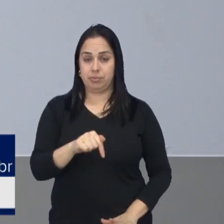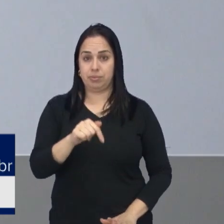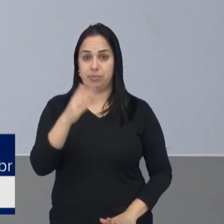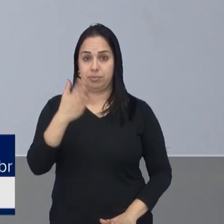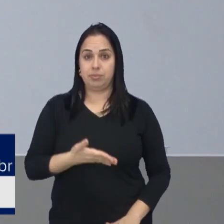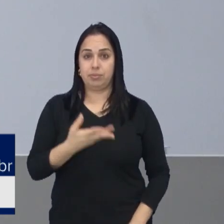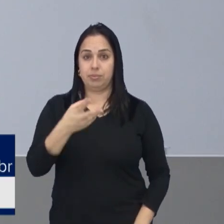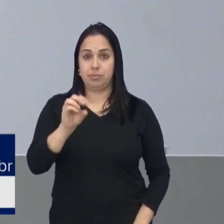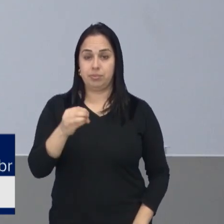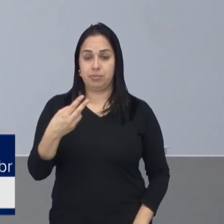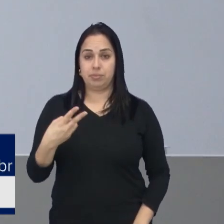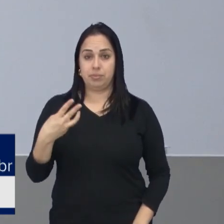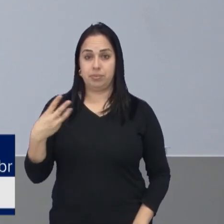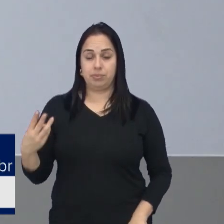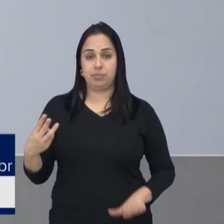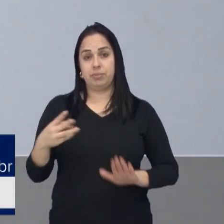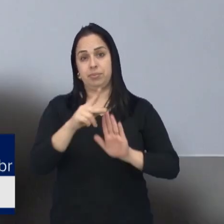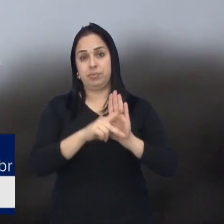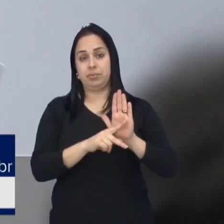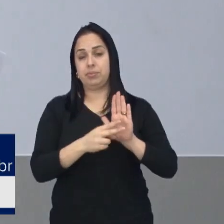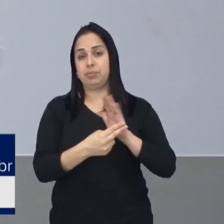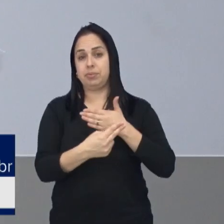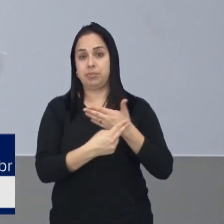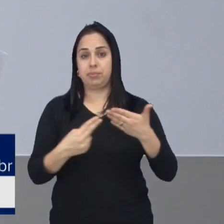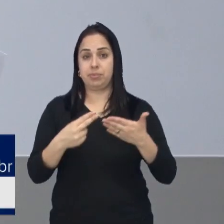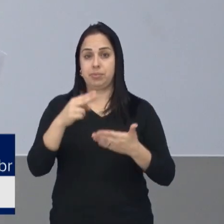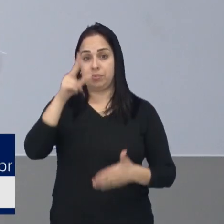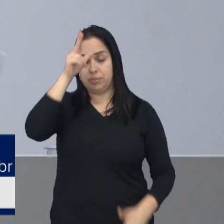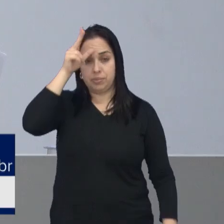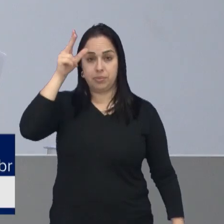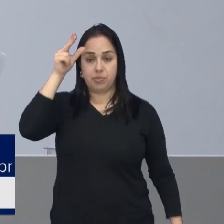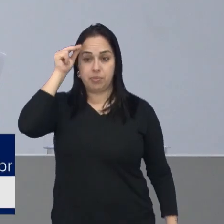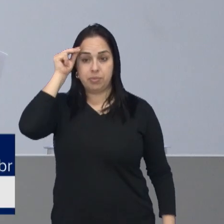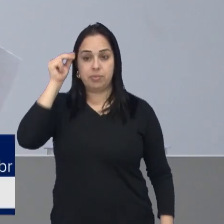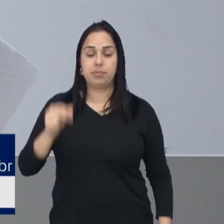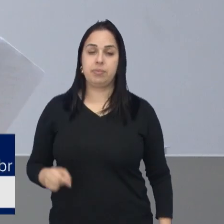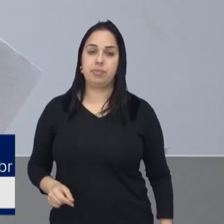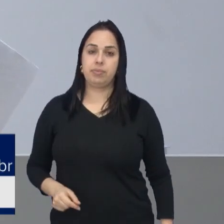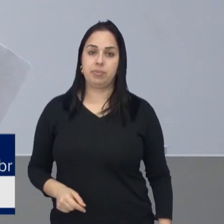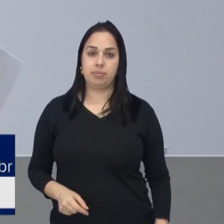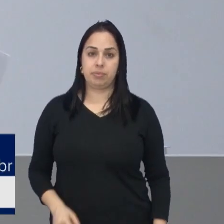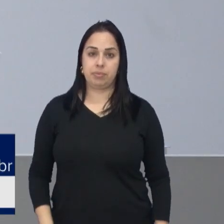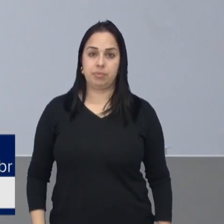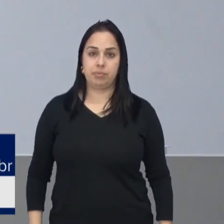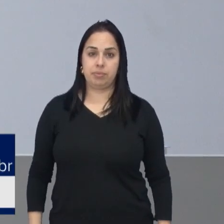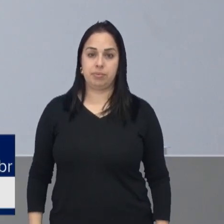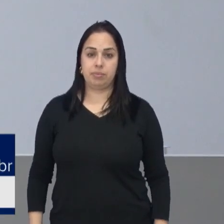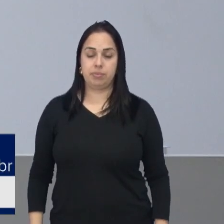317/2003, autoria do Poder Executivo.